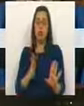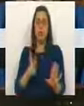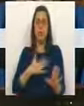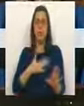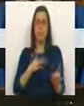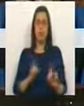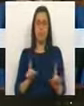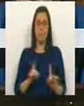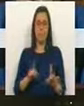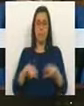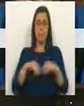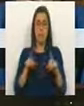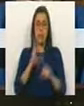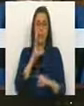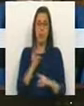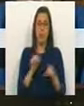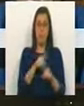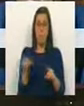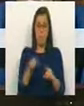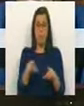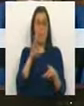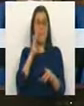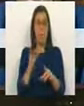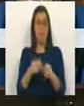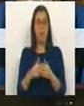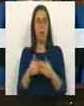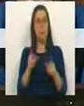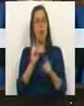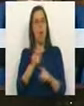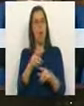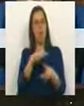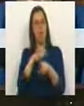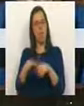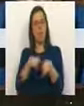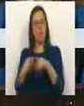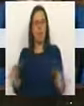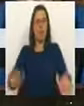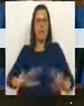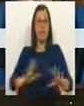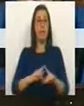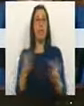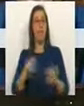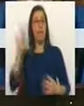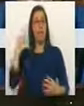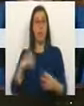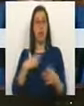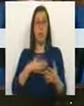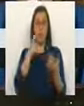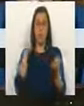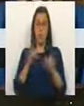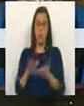não permitir que os bancos sejam meios de influência política, que foram e não queremos